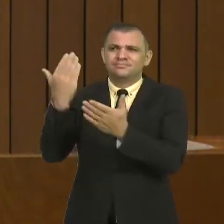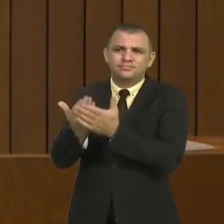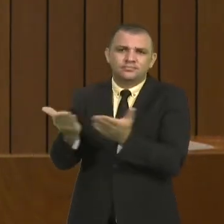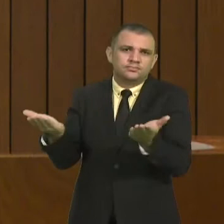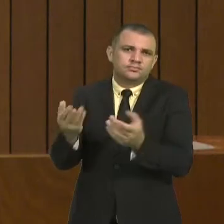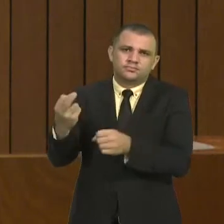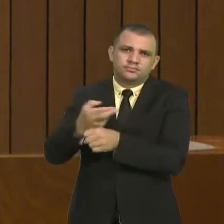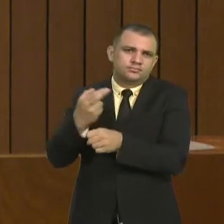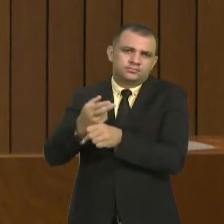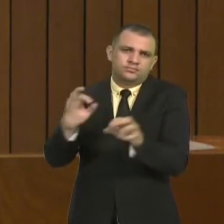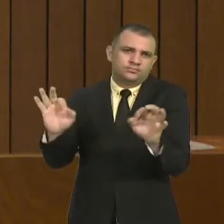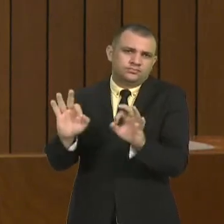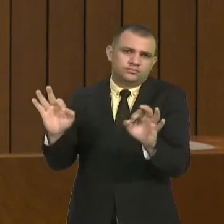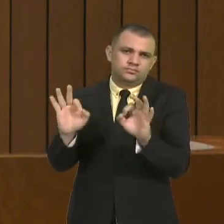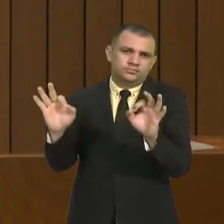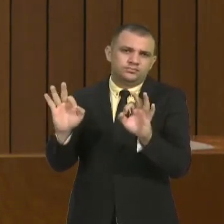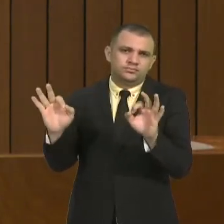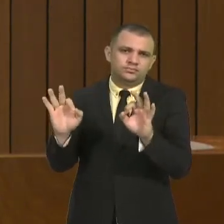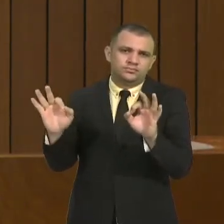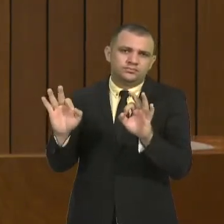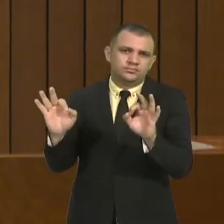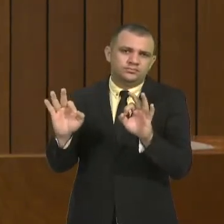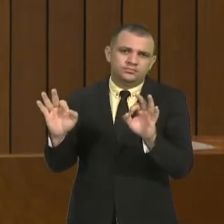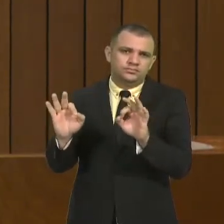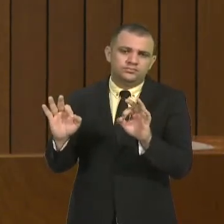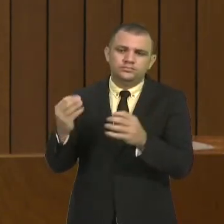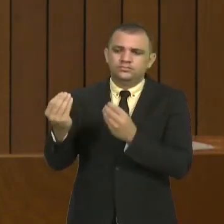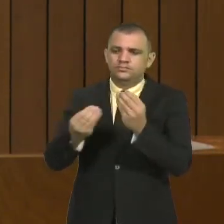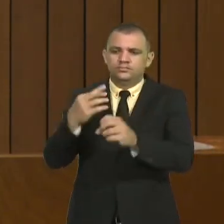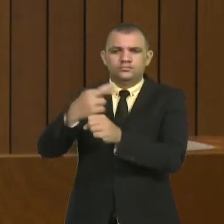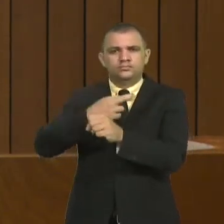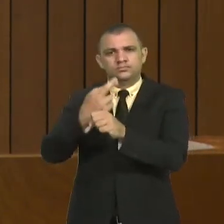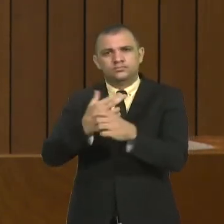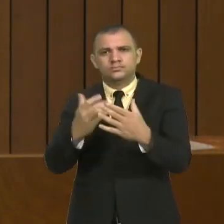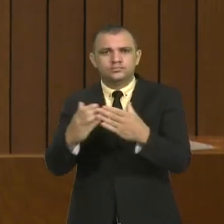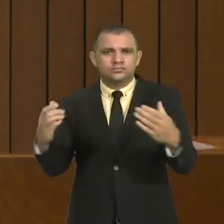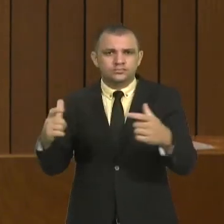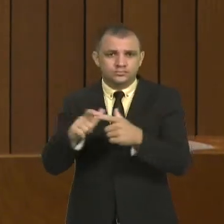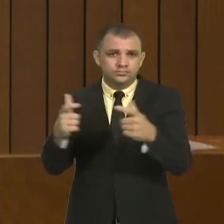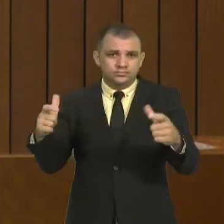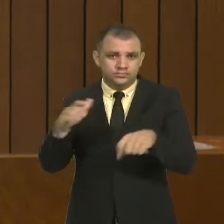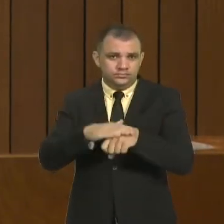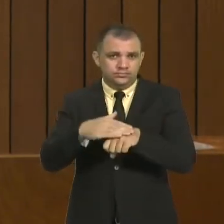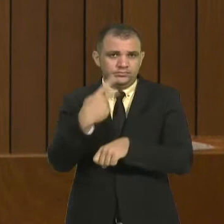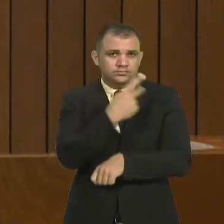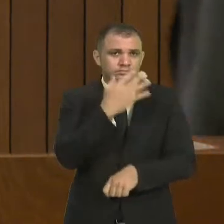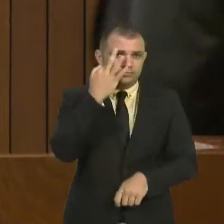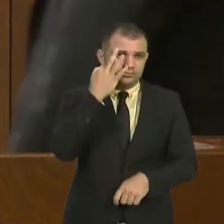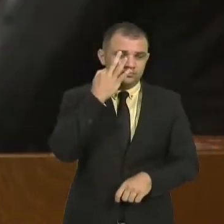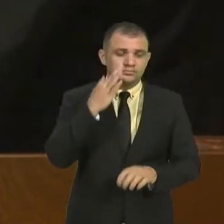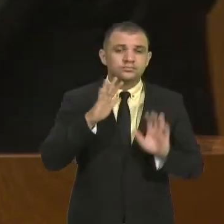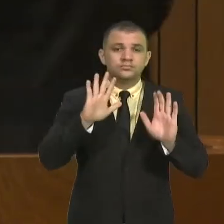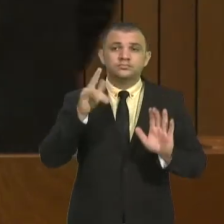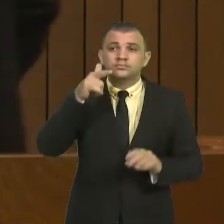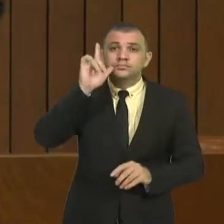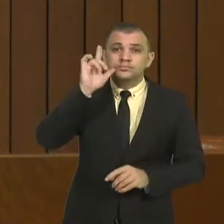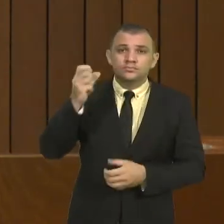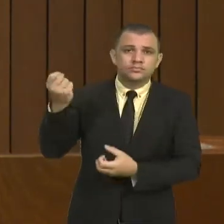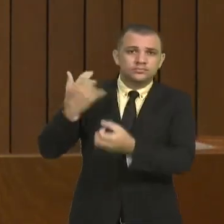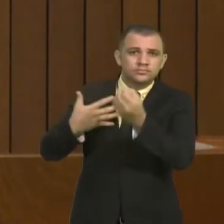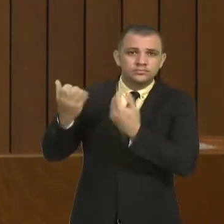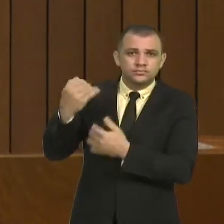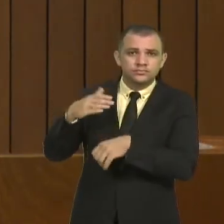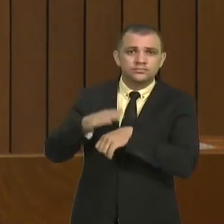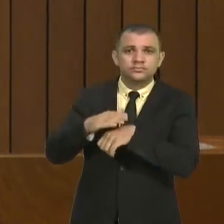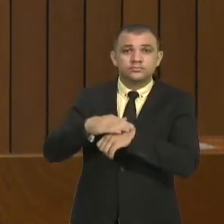tinham sofrido ainda, reforma e ampliação por parte desse governo. E ontem escutamos o doutor